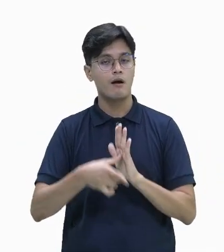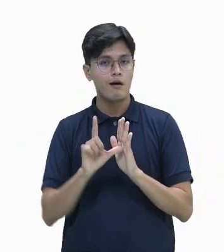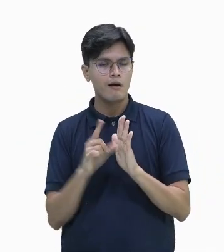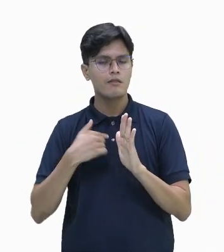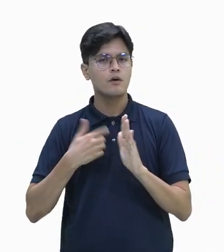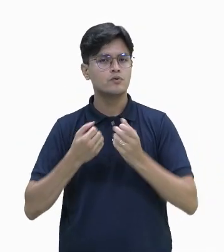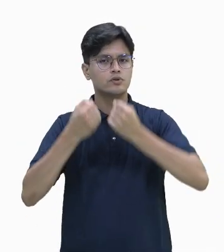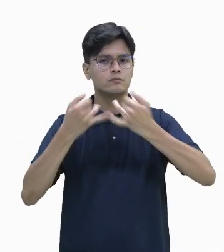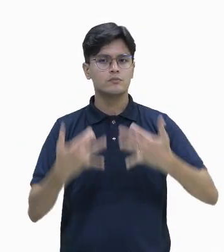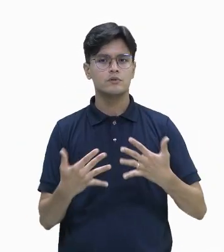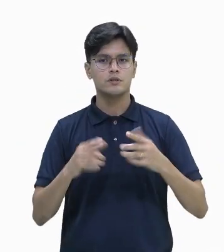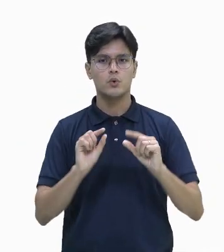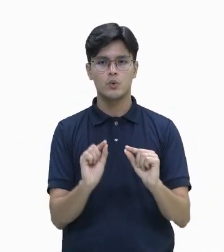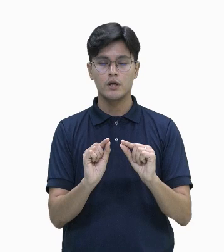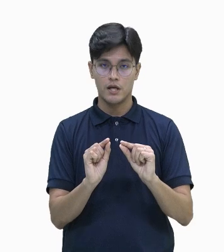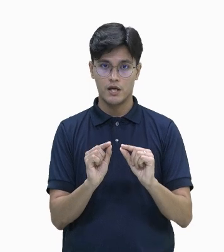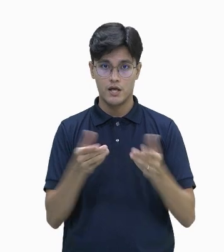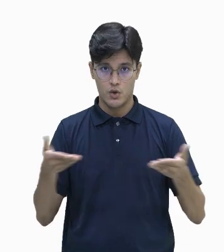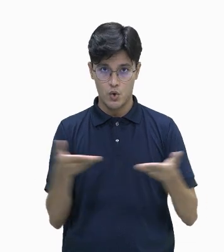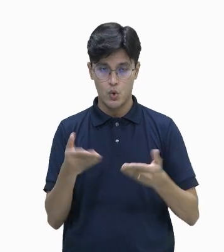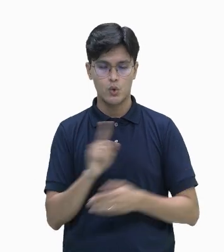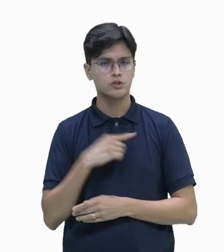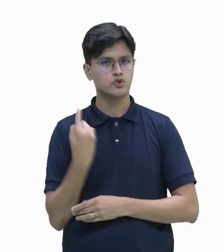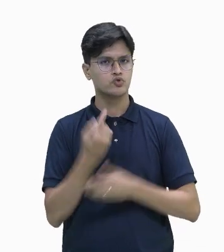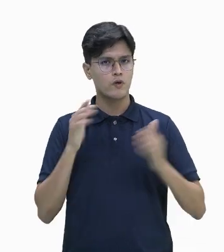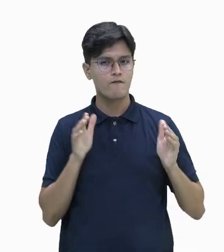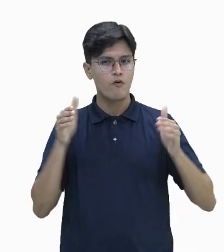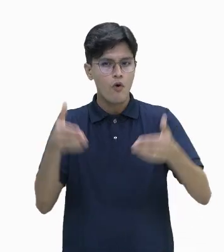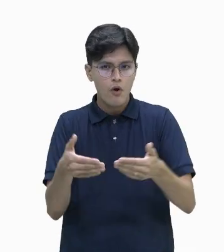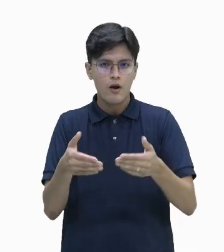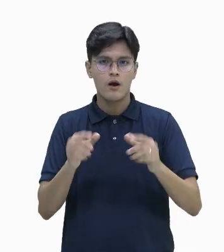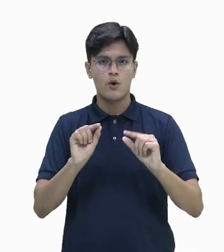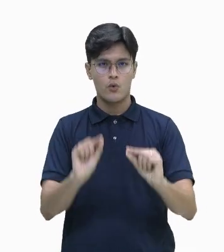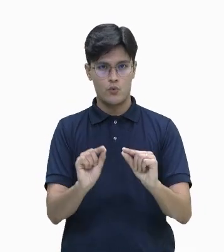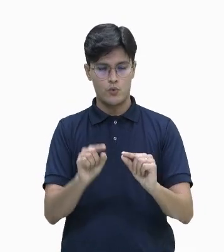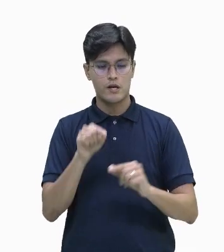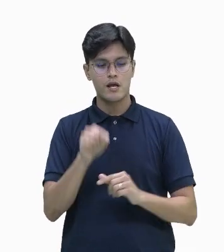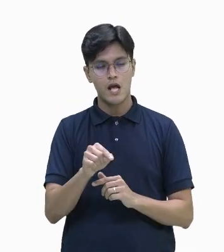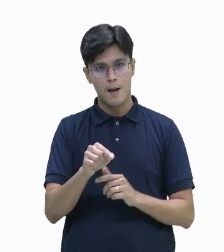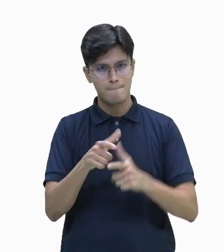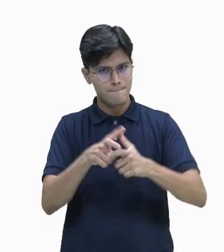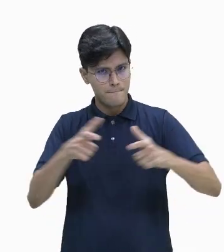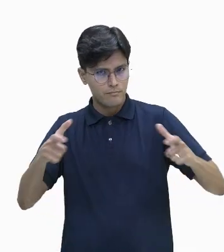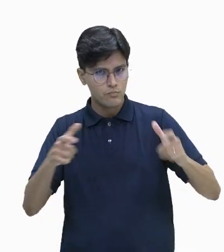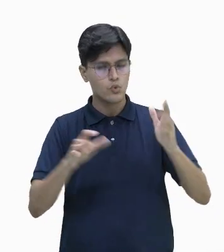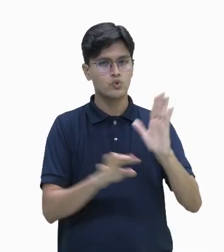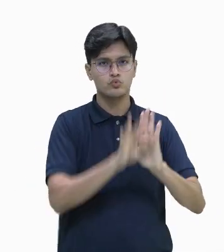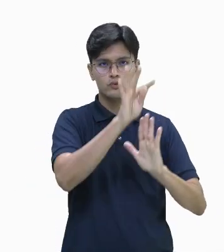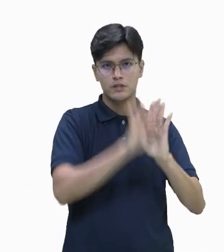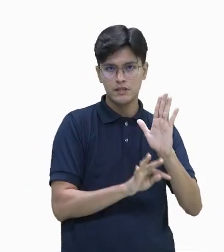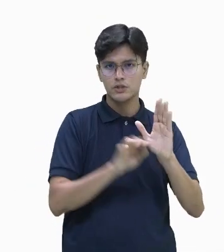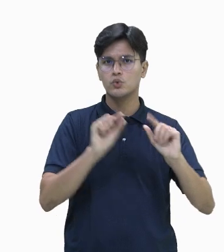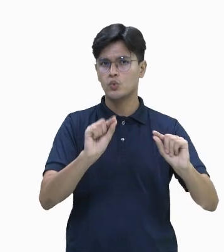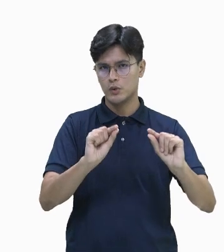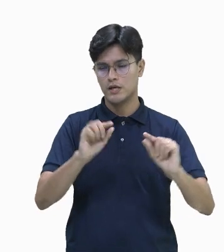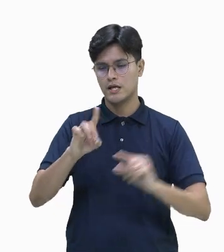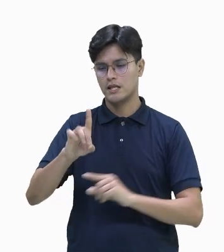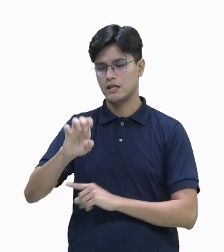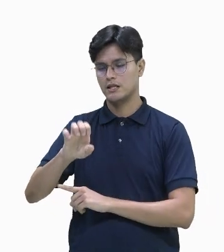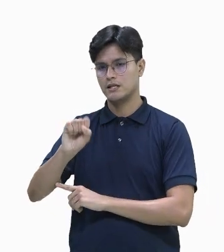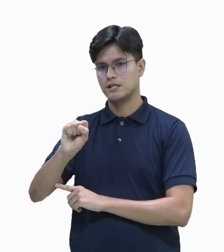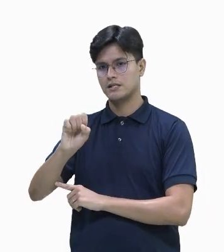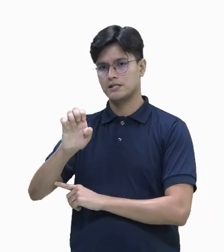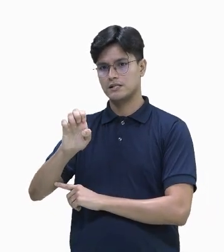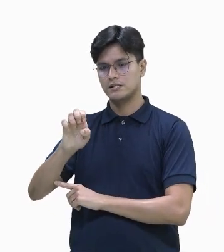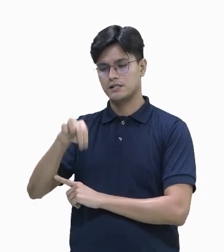ater a uma parte que é, vamos dizer assim, a maior parte do texto, a parte do desenvolvimento, que é justamente, próxima tela,